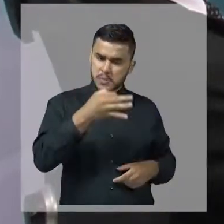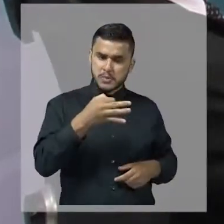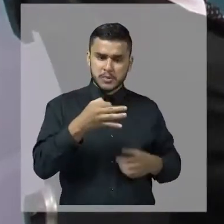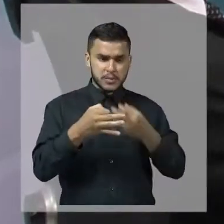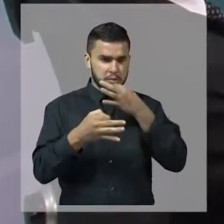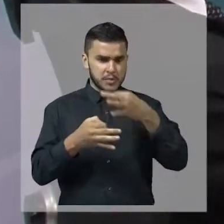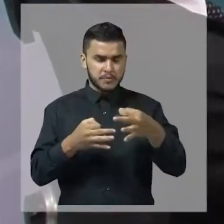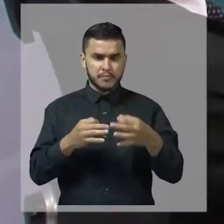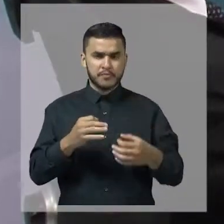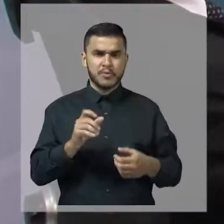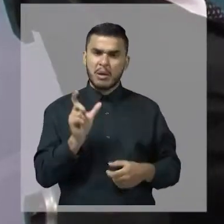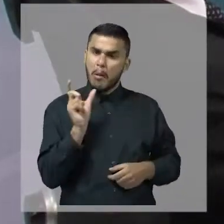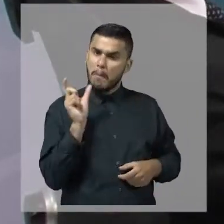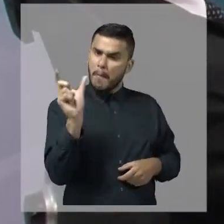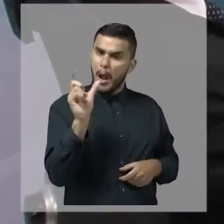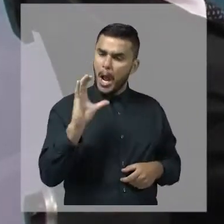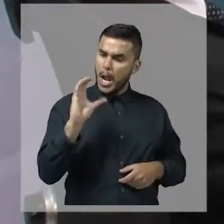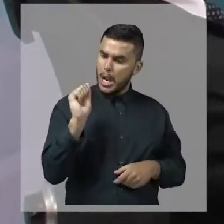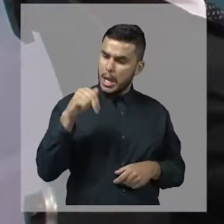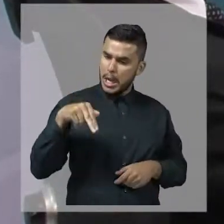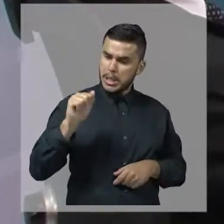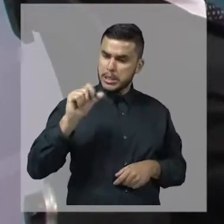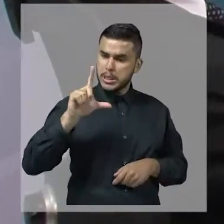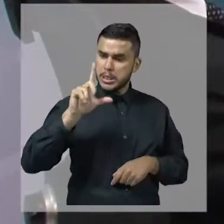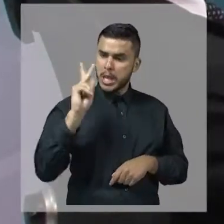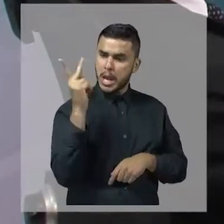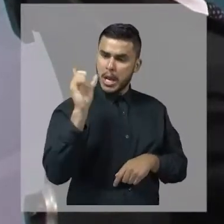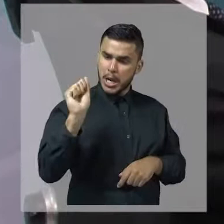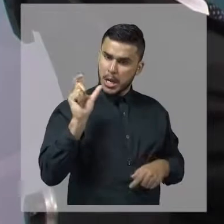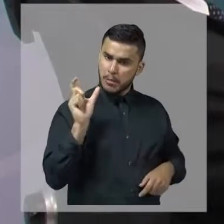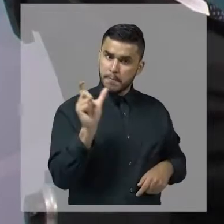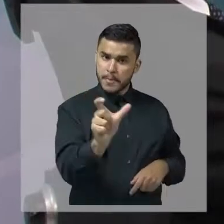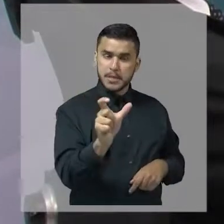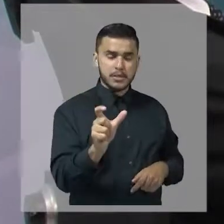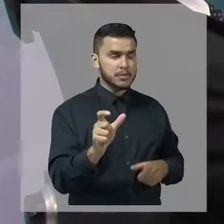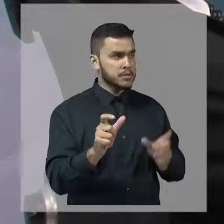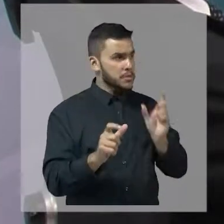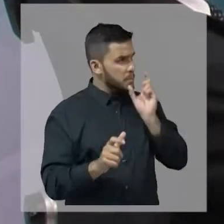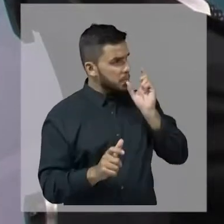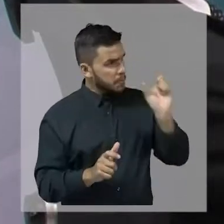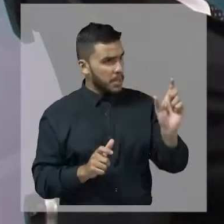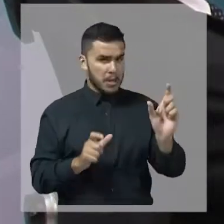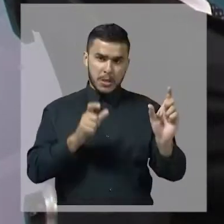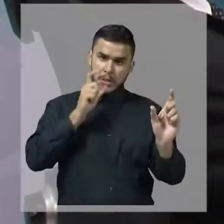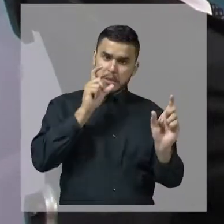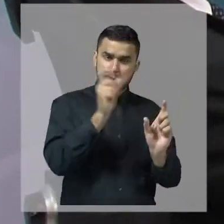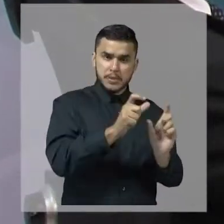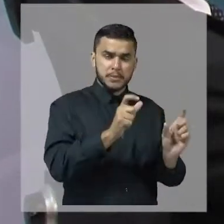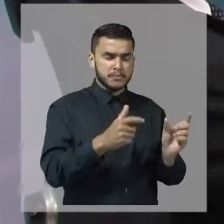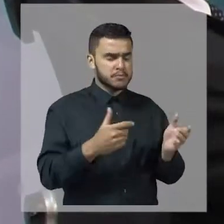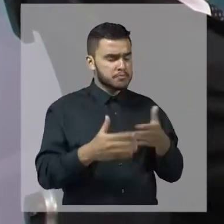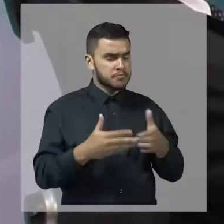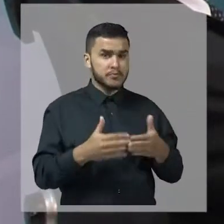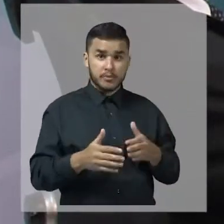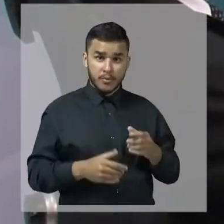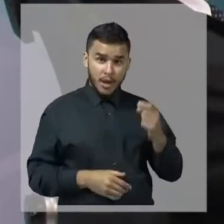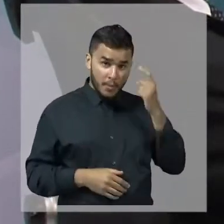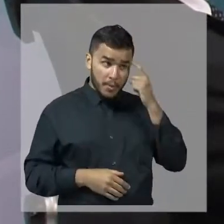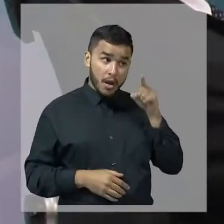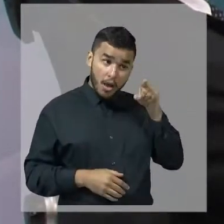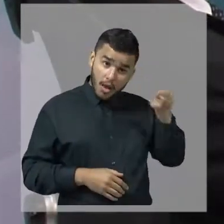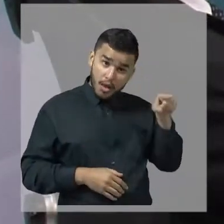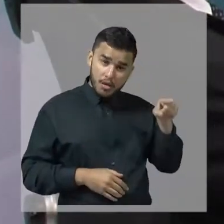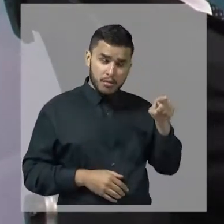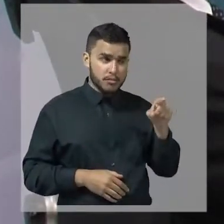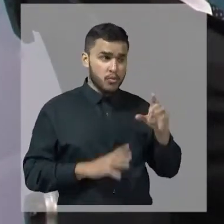tal de canalha, de isso, daquilo. Realmente é ofensivo, não é? Então, cabe a esse ministro